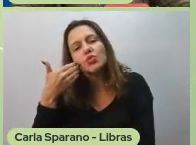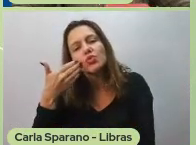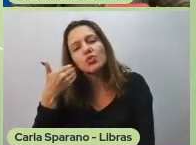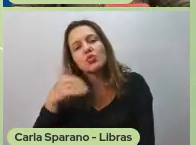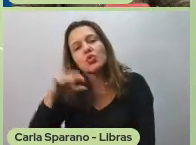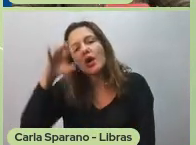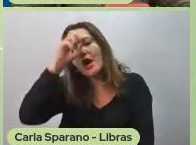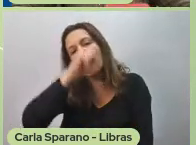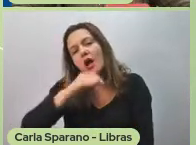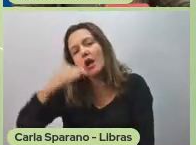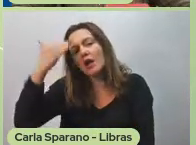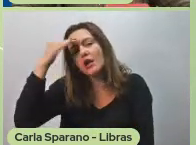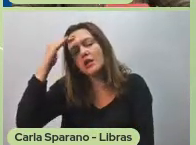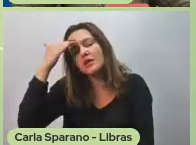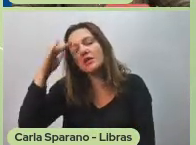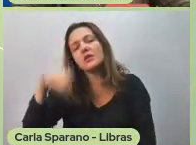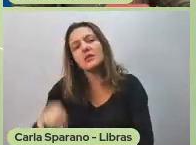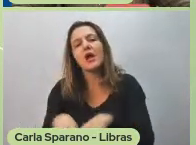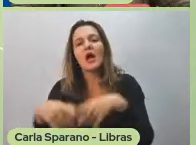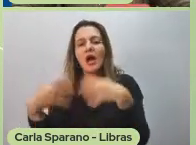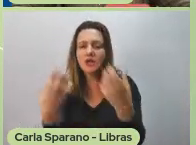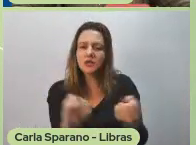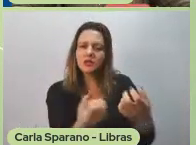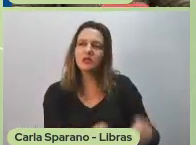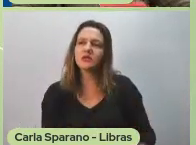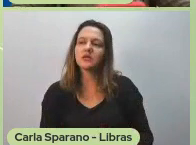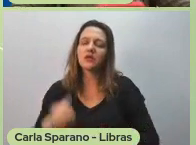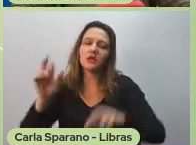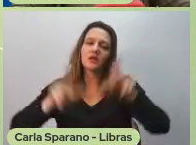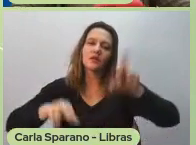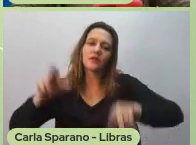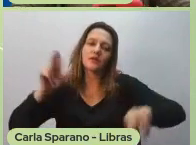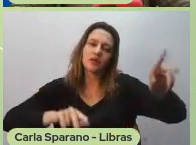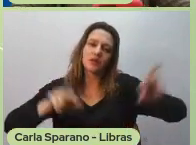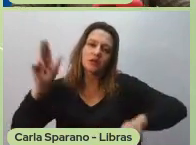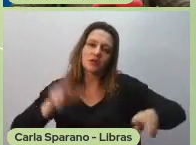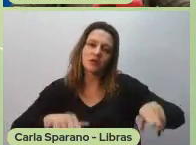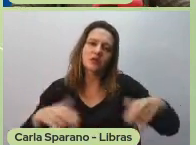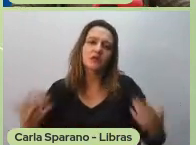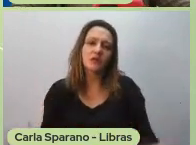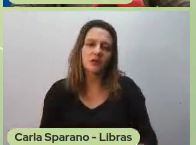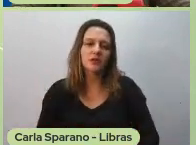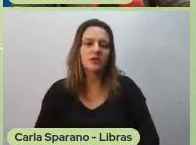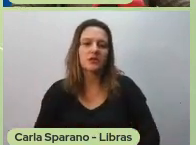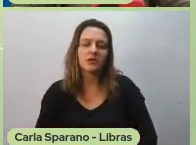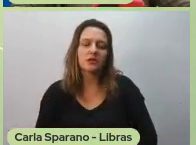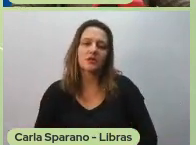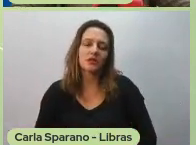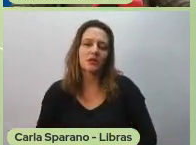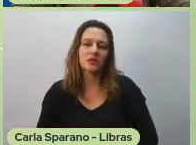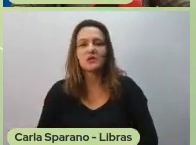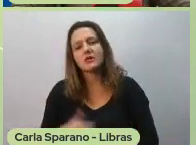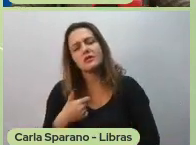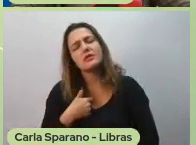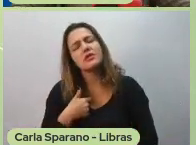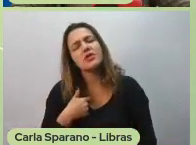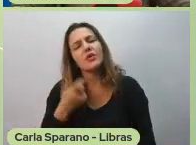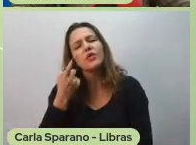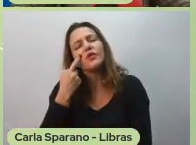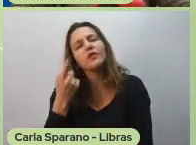de aceitar a diversidade em todos os seus aspectos. E Eu ouvi aqui